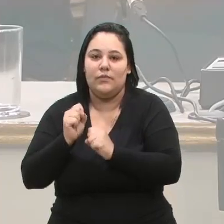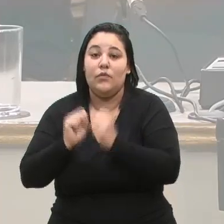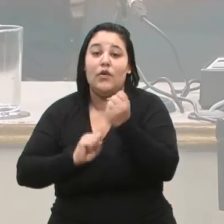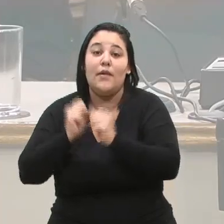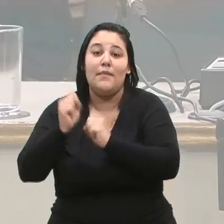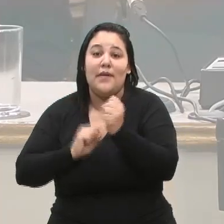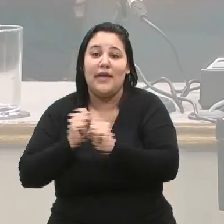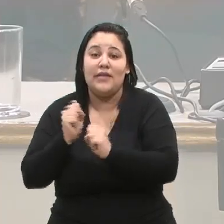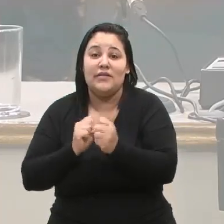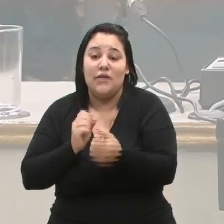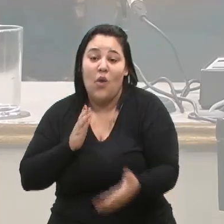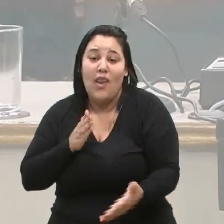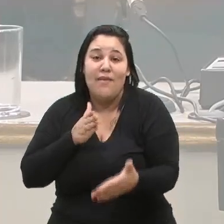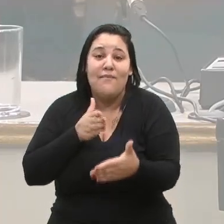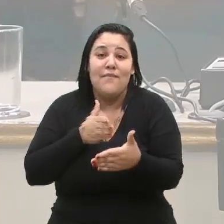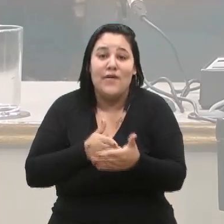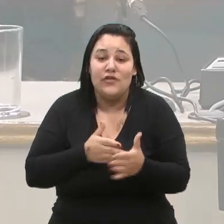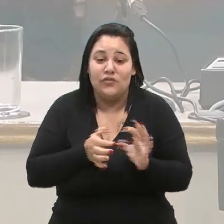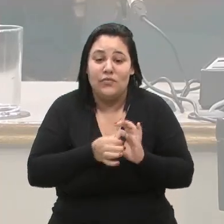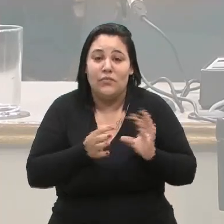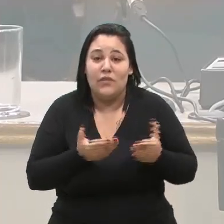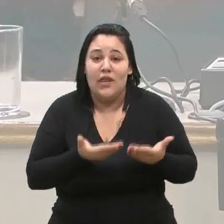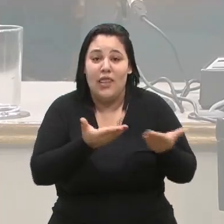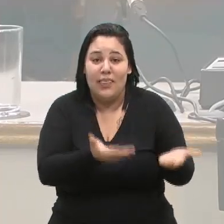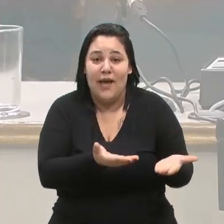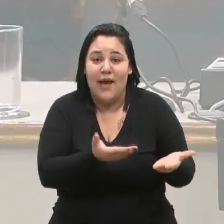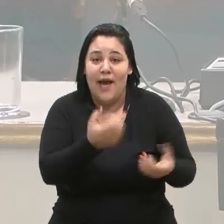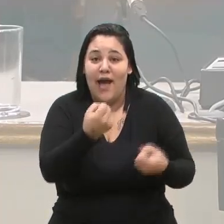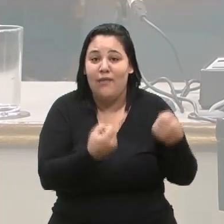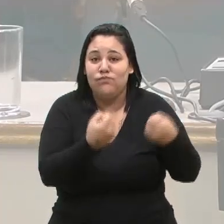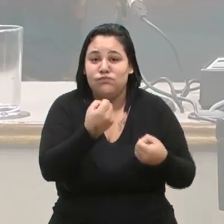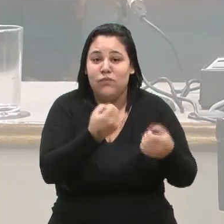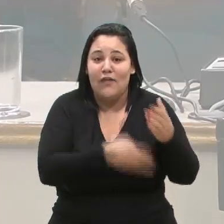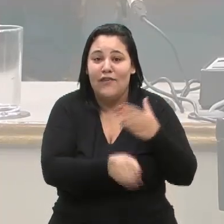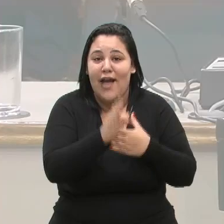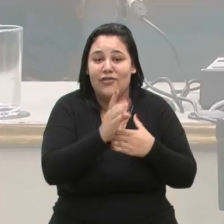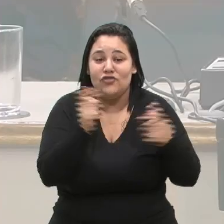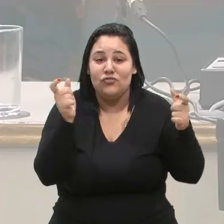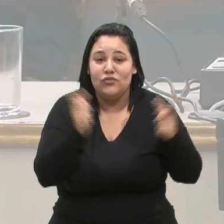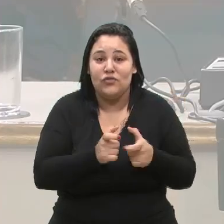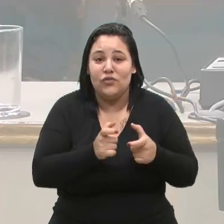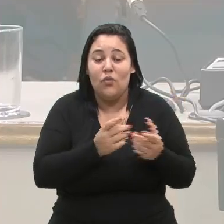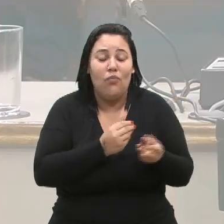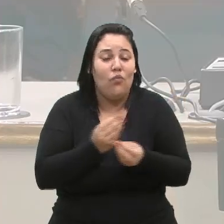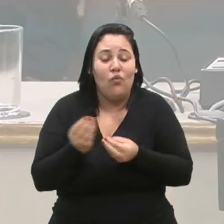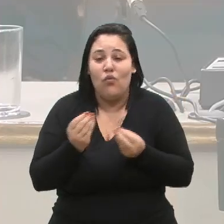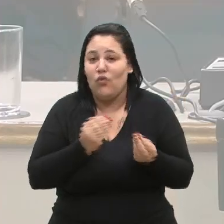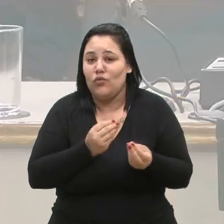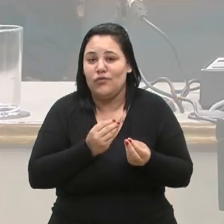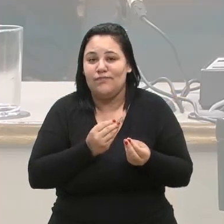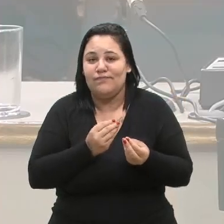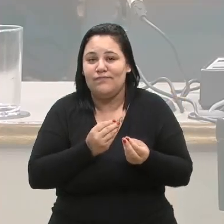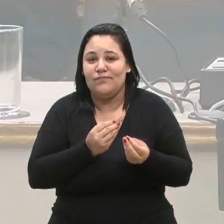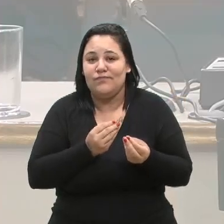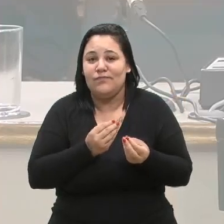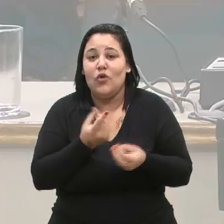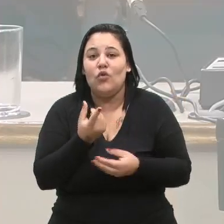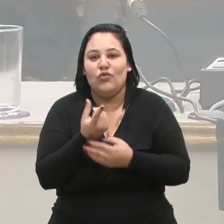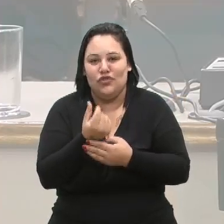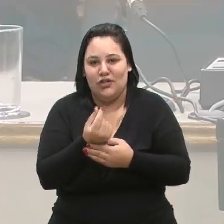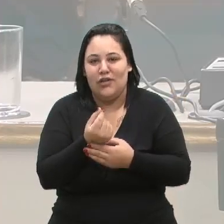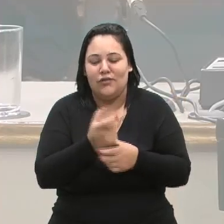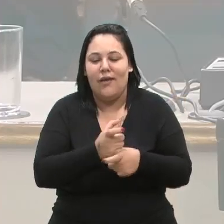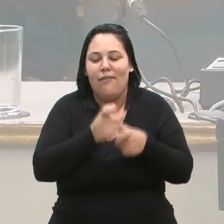empresa irá limitar a disponibilidade para as corridas, diminuindo consideravelmente os rendimentos de grande parte